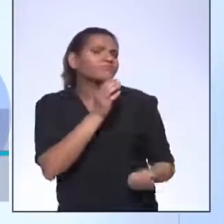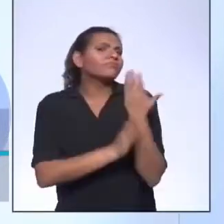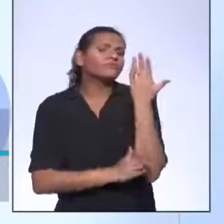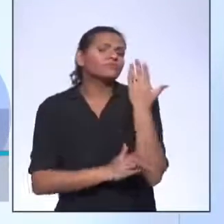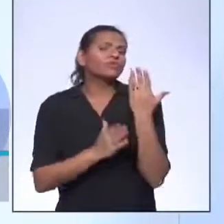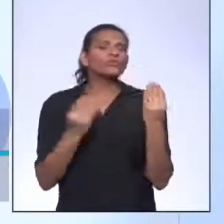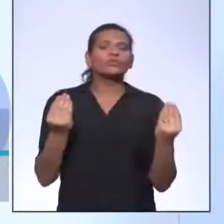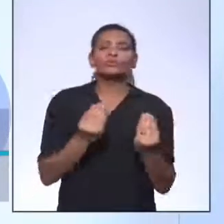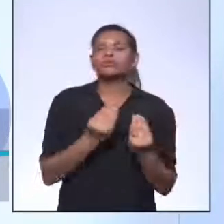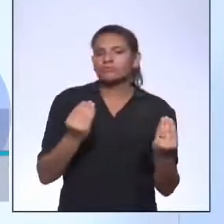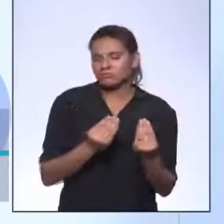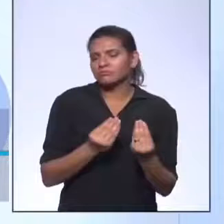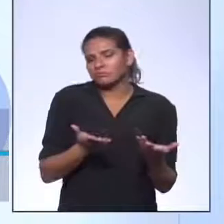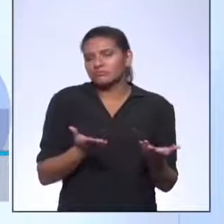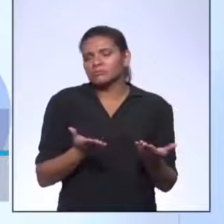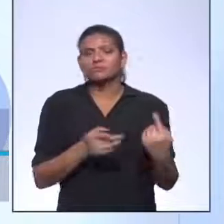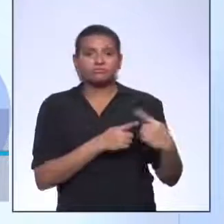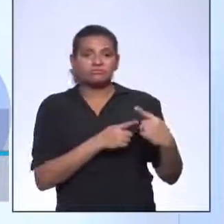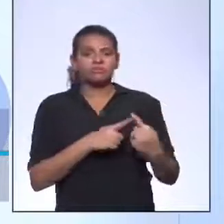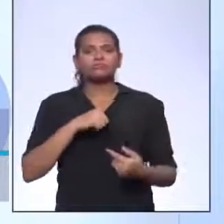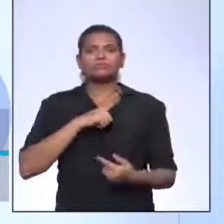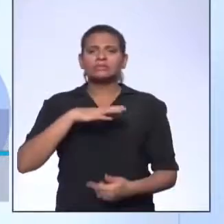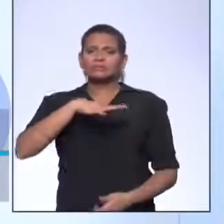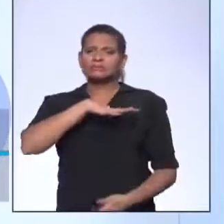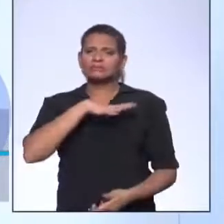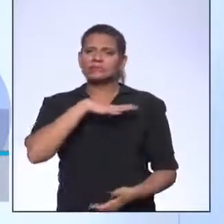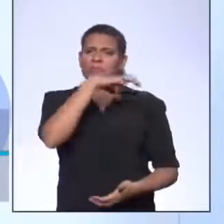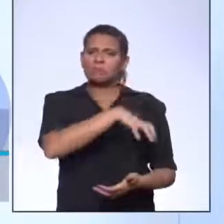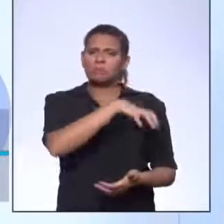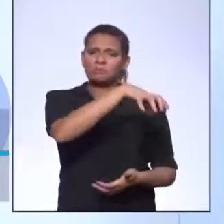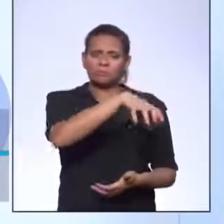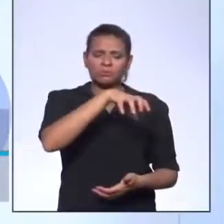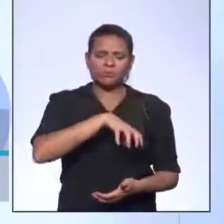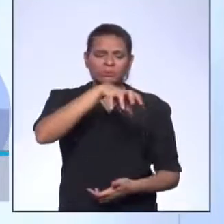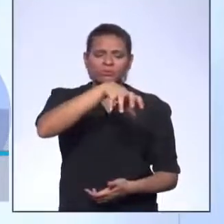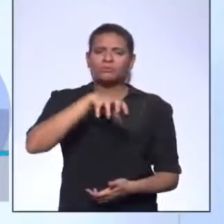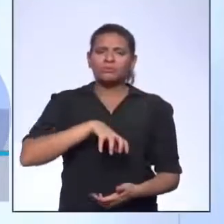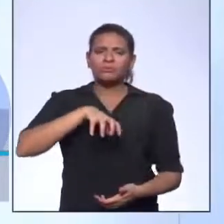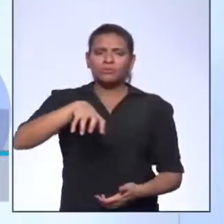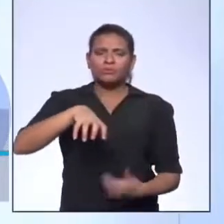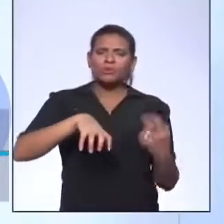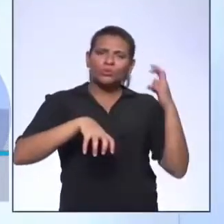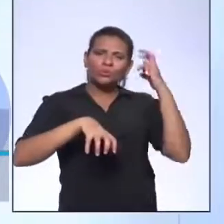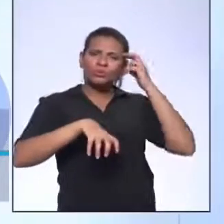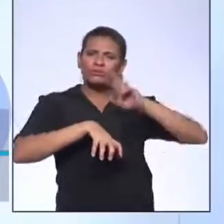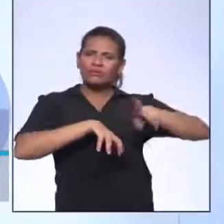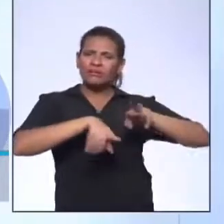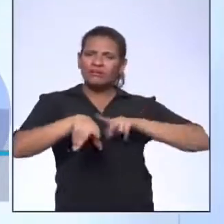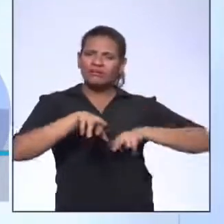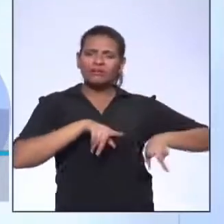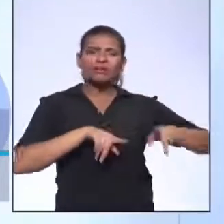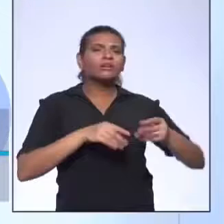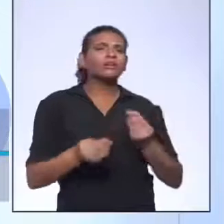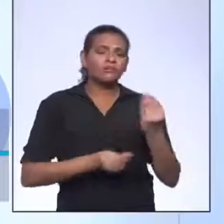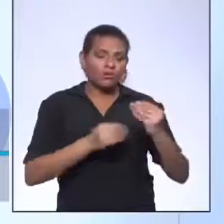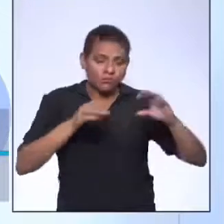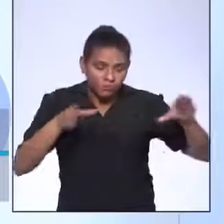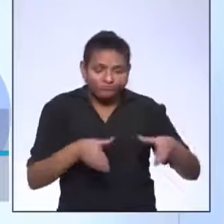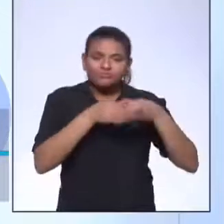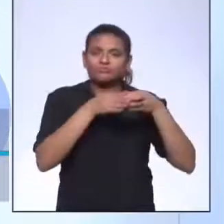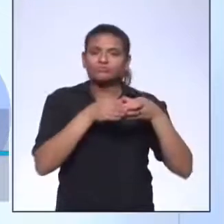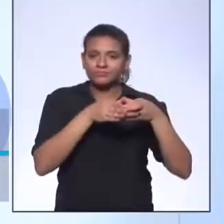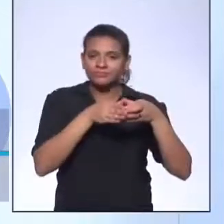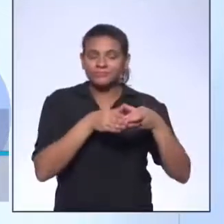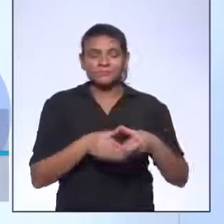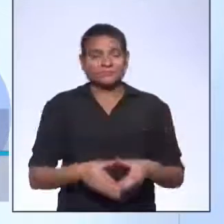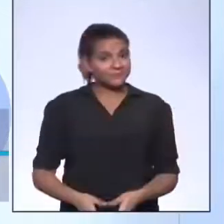fundada aí a partir de tantas polis, de tantas cidades separadas, com cultura e tradições diferentes? Vamos lá ao início